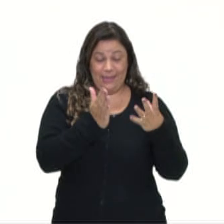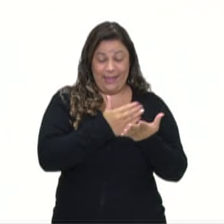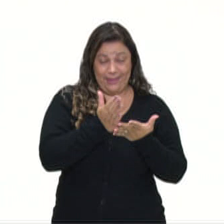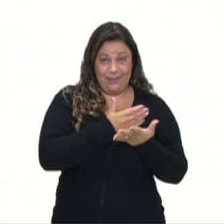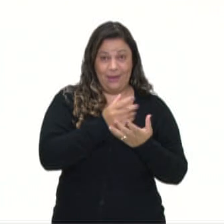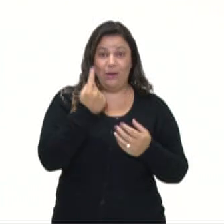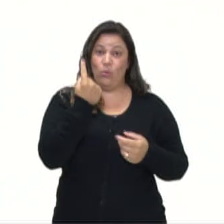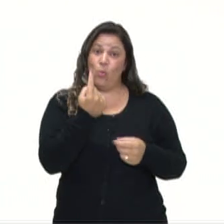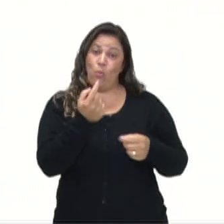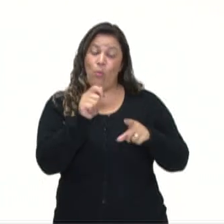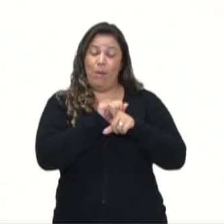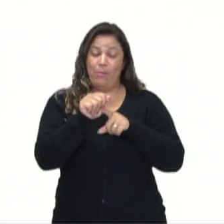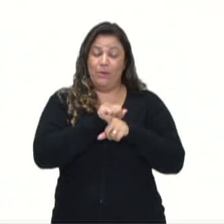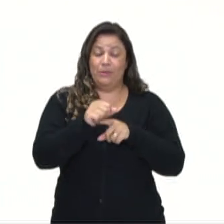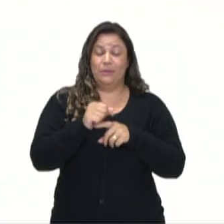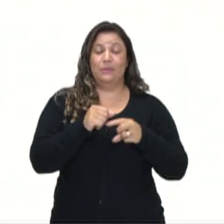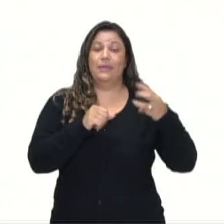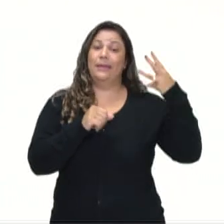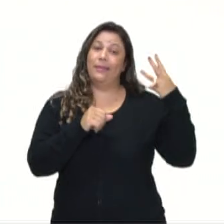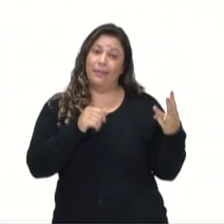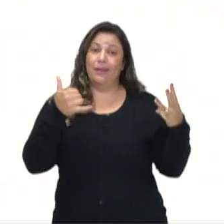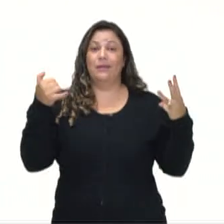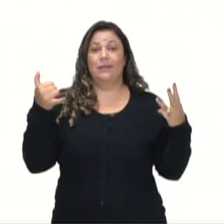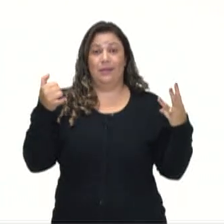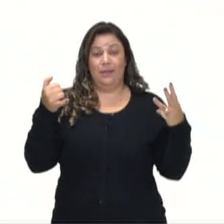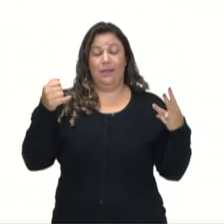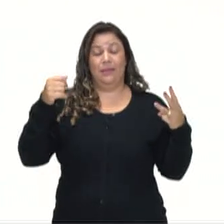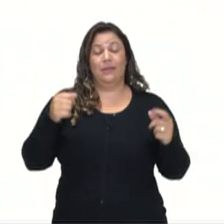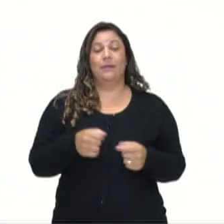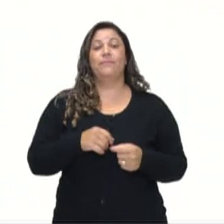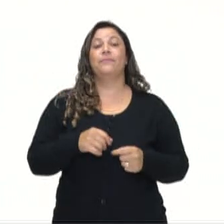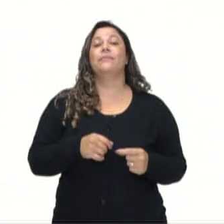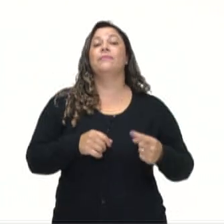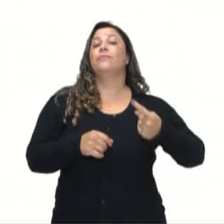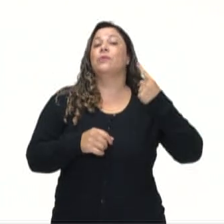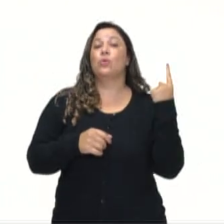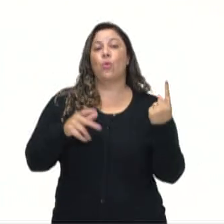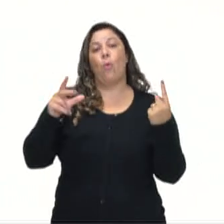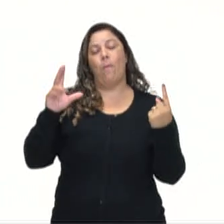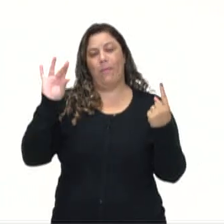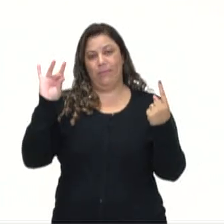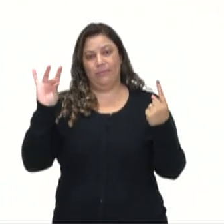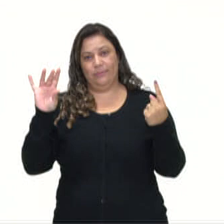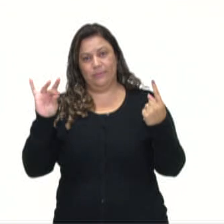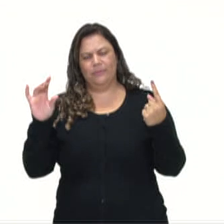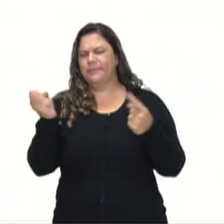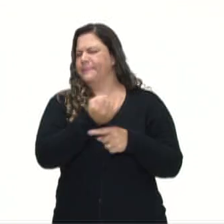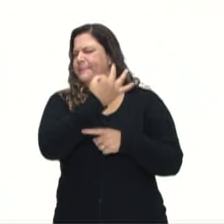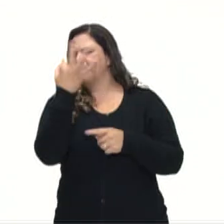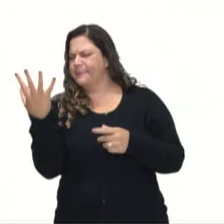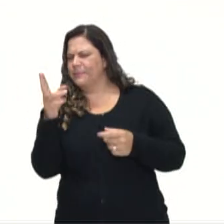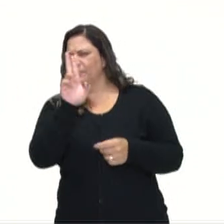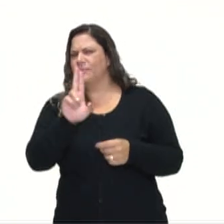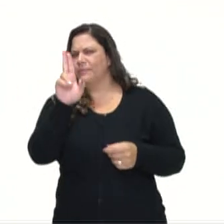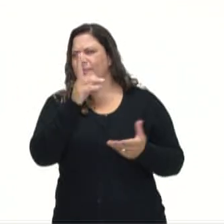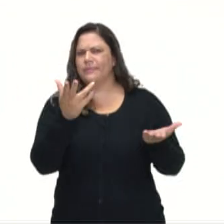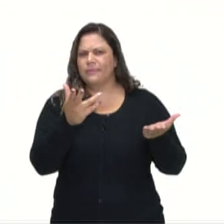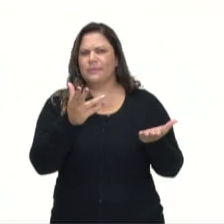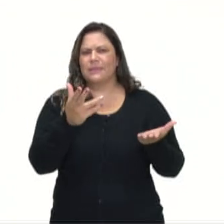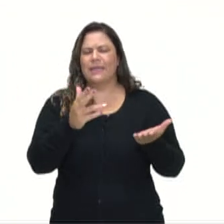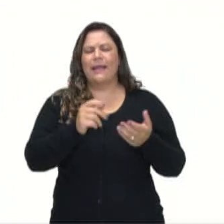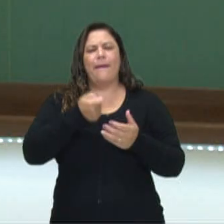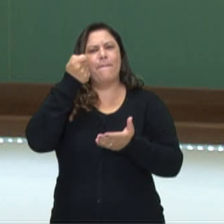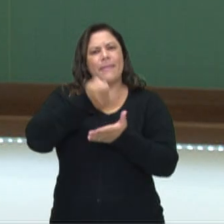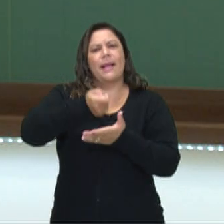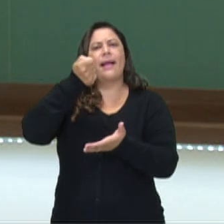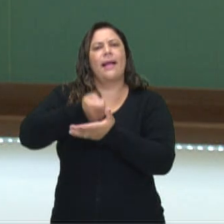borracha, 3 canetas e uma cola. Quanto a mãe de Clara gastará para comprar todos os